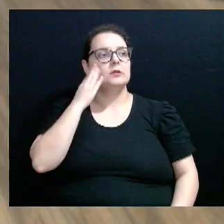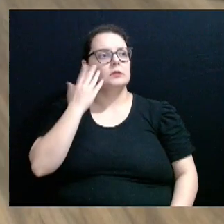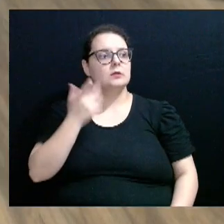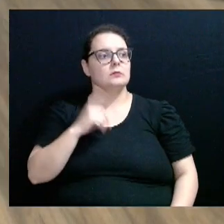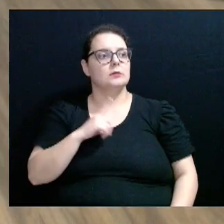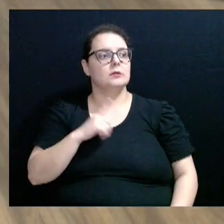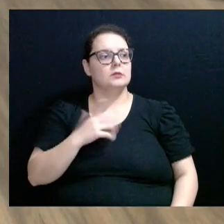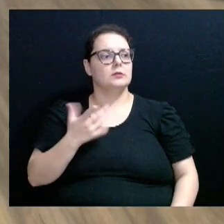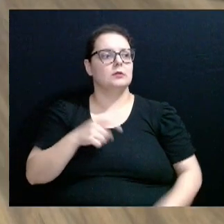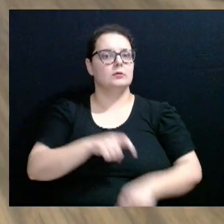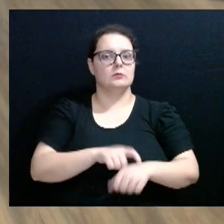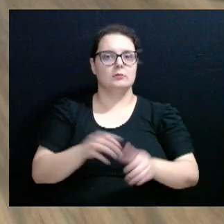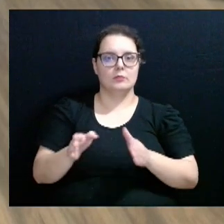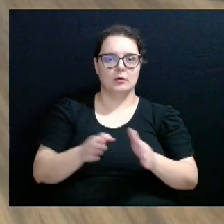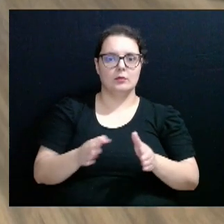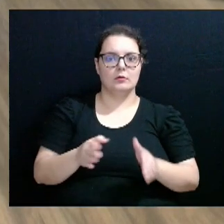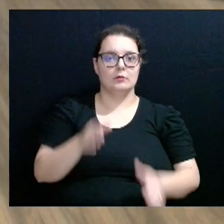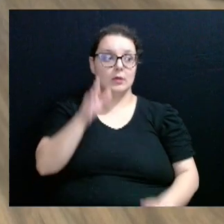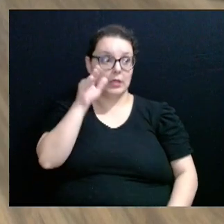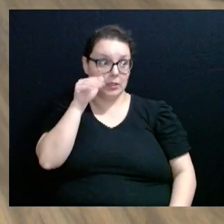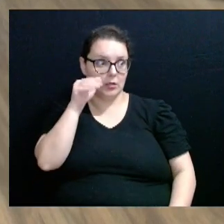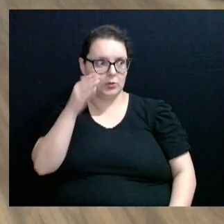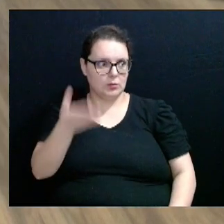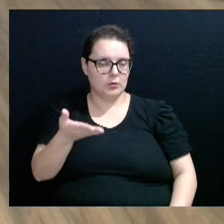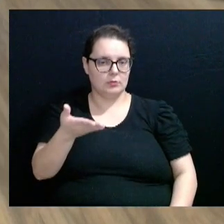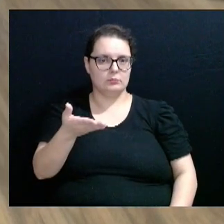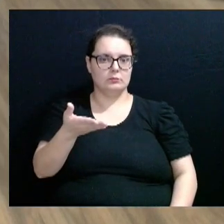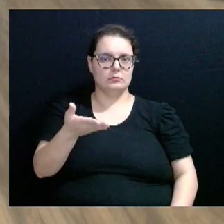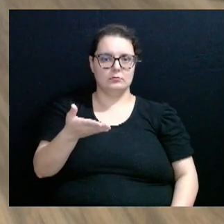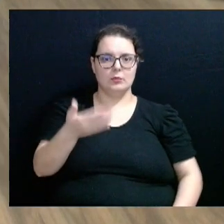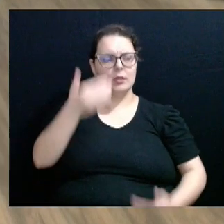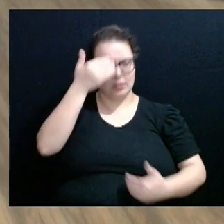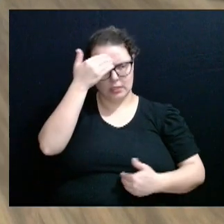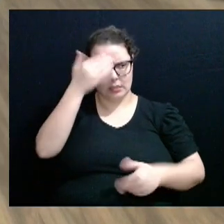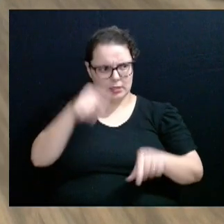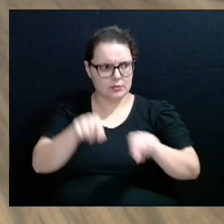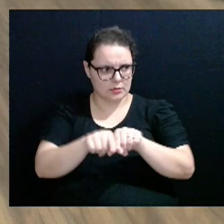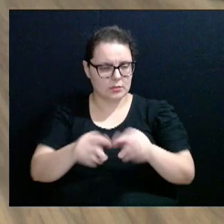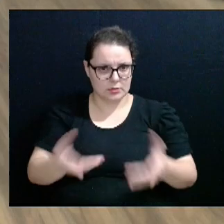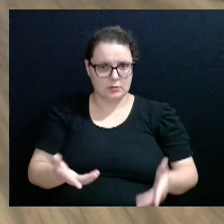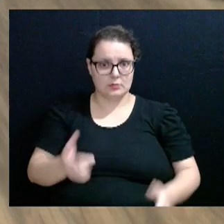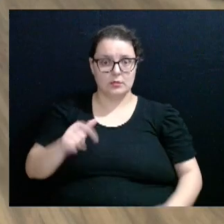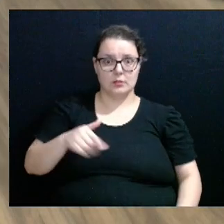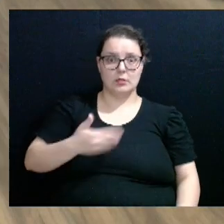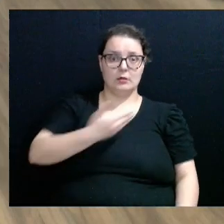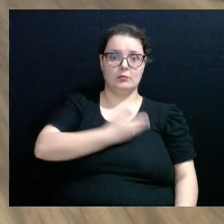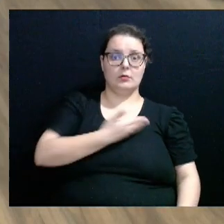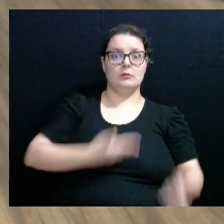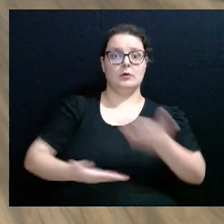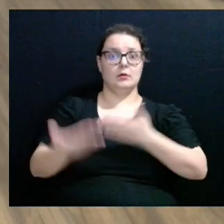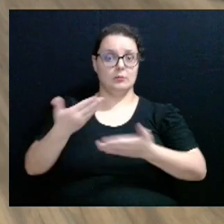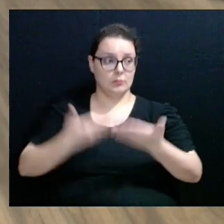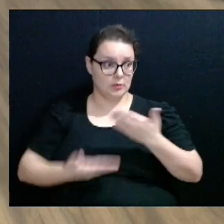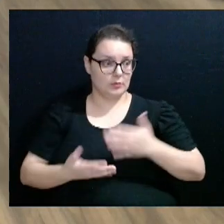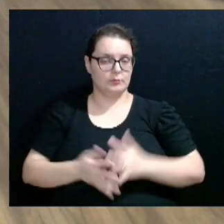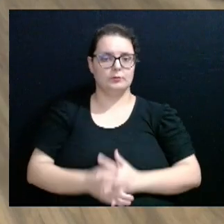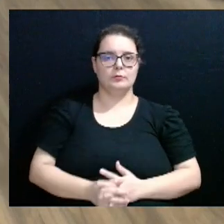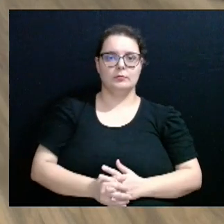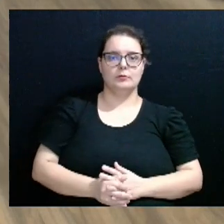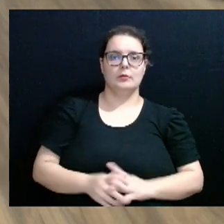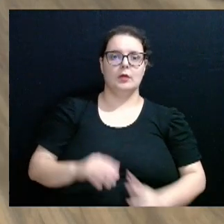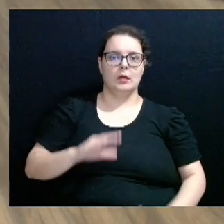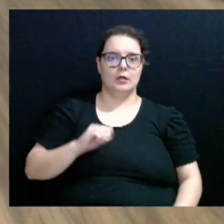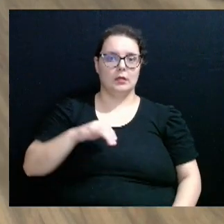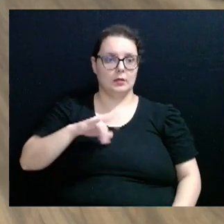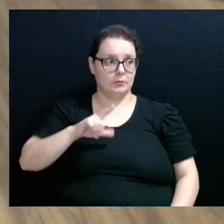situação muito curiosa e muito gratificante também que uma colega compartilhou, Camila Borges. Ela é